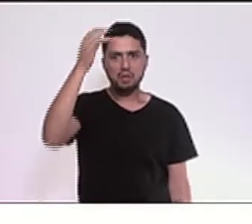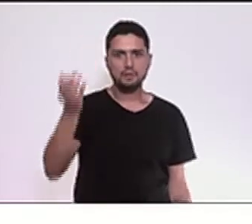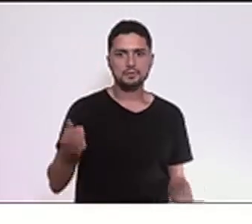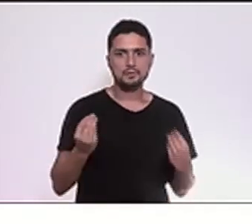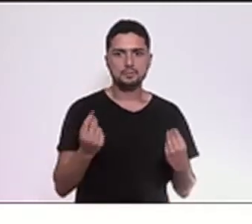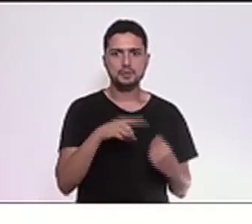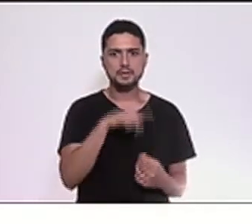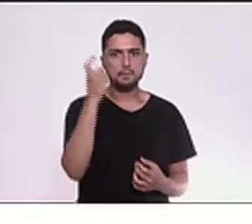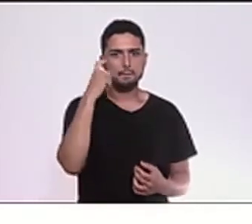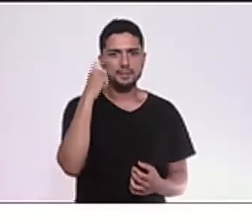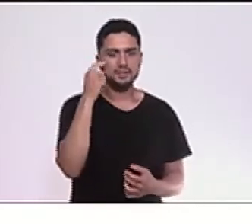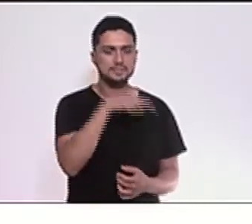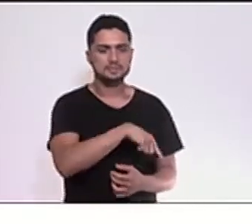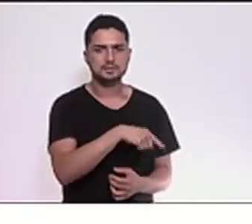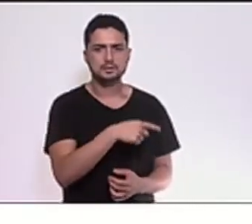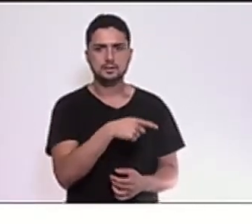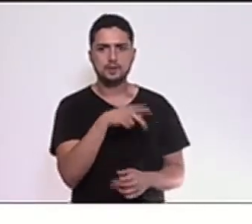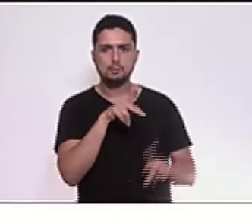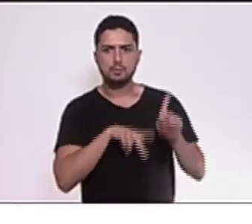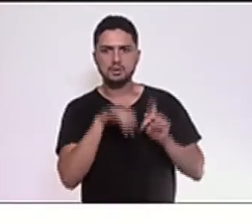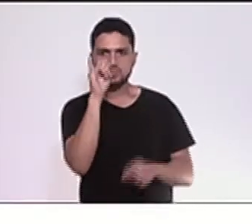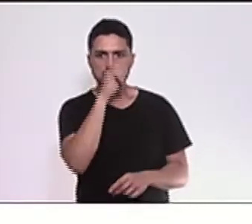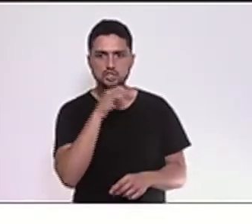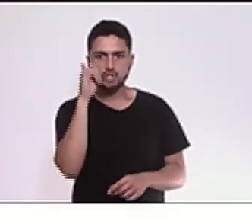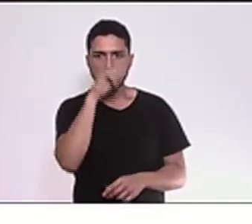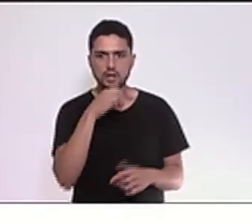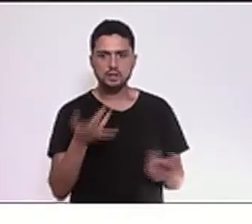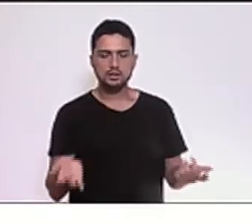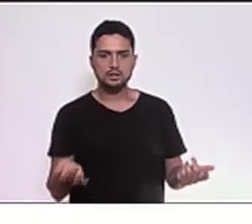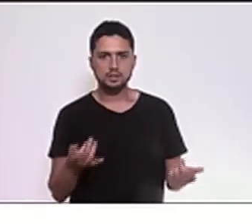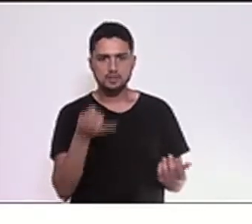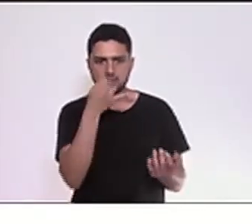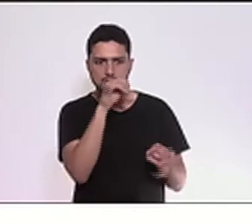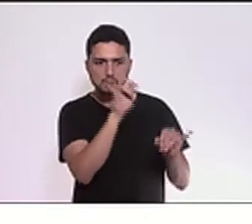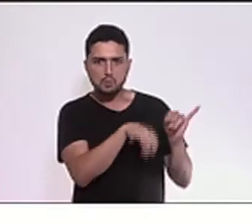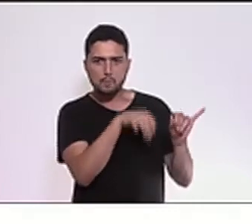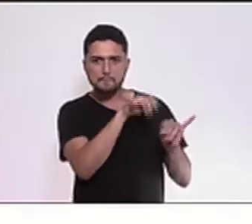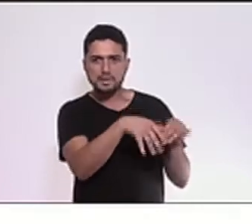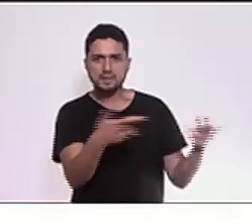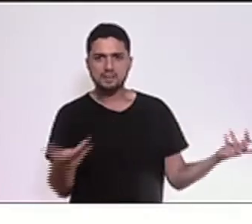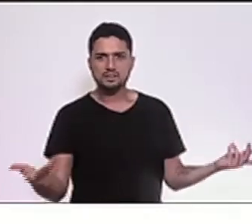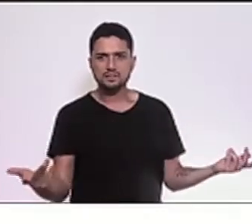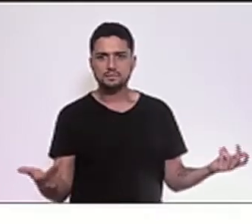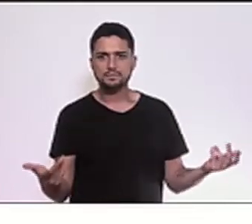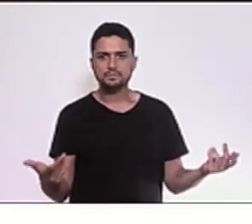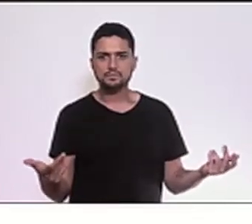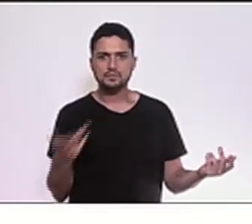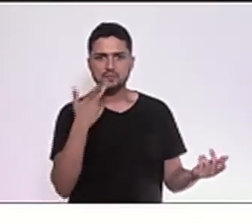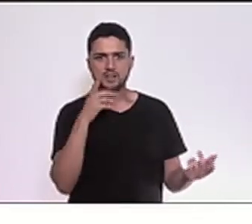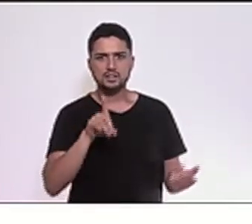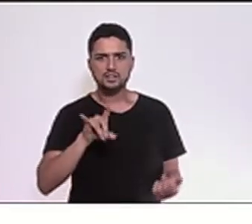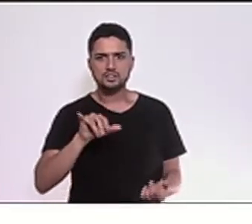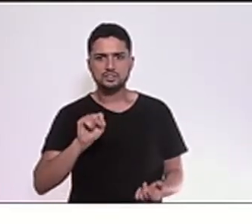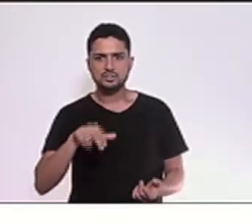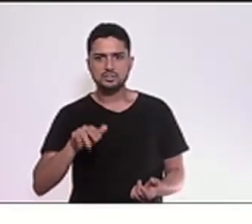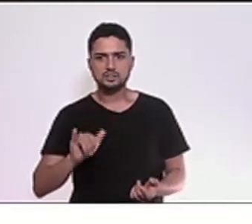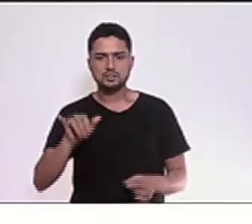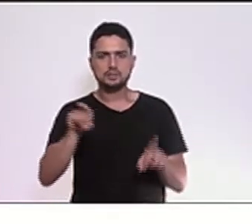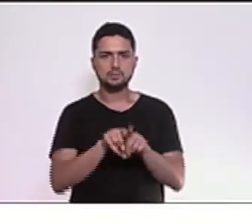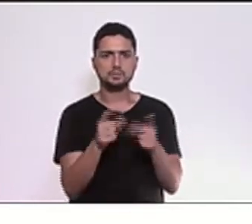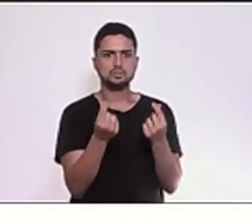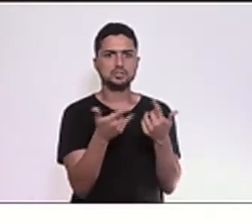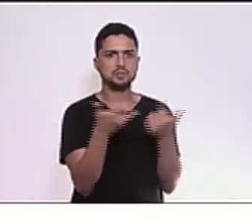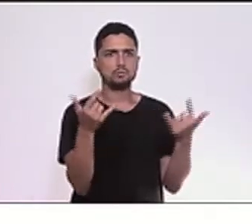Ele acha que a população é pateta, que o parlamento só tem pateta. Para falar de Disneylândia e querer um cheque em branco,